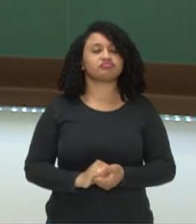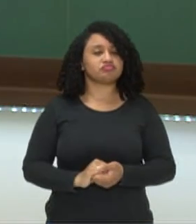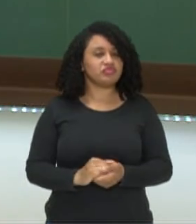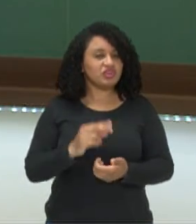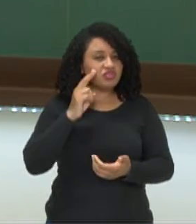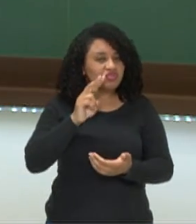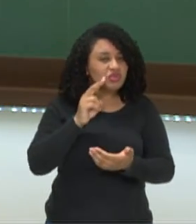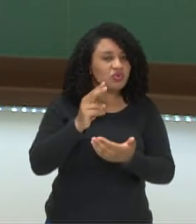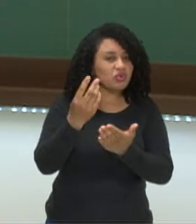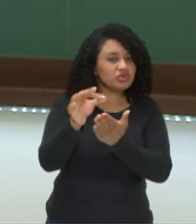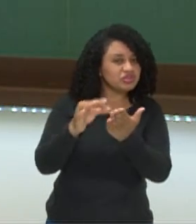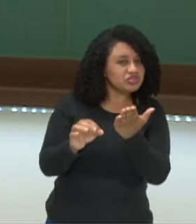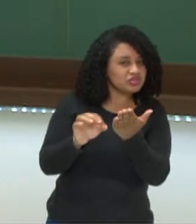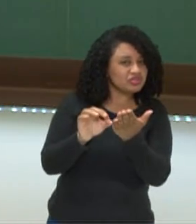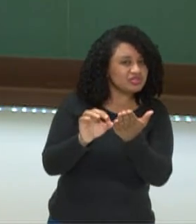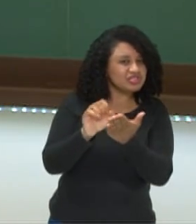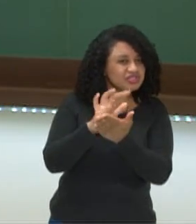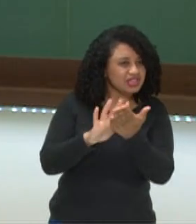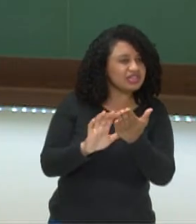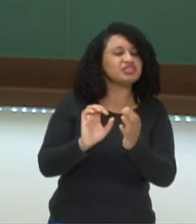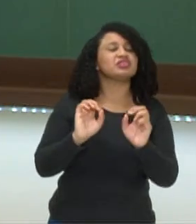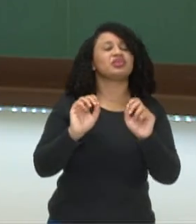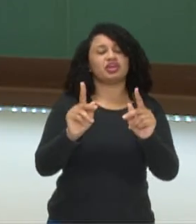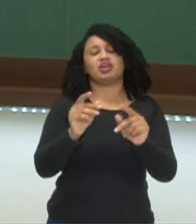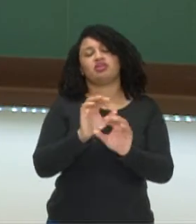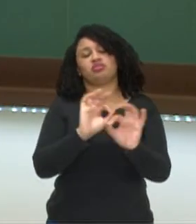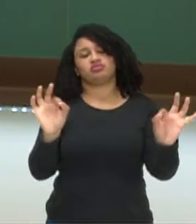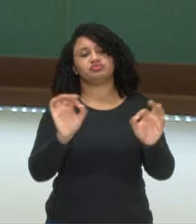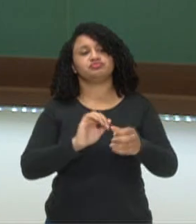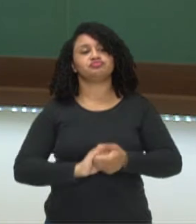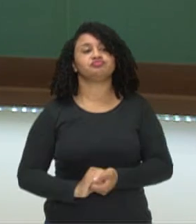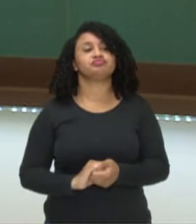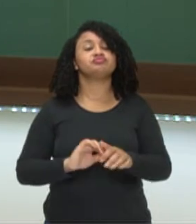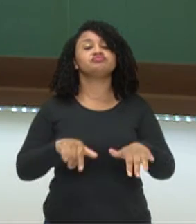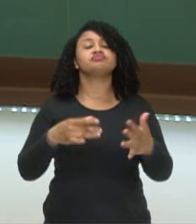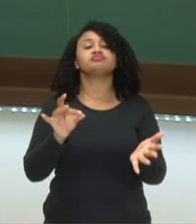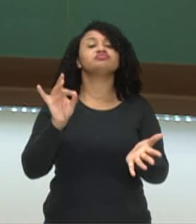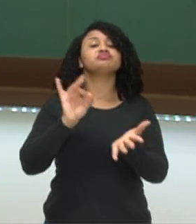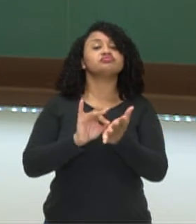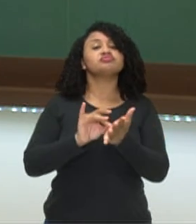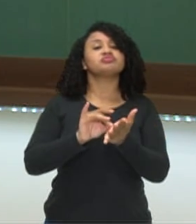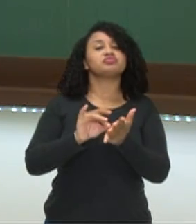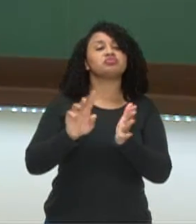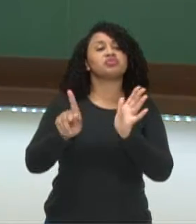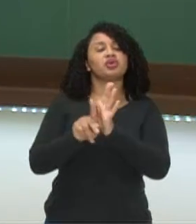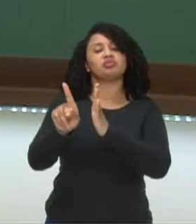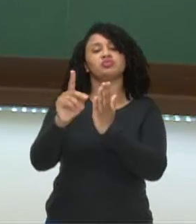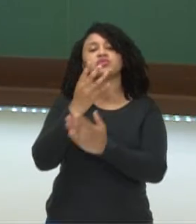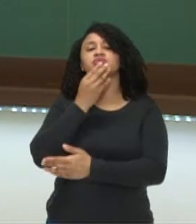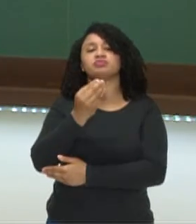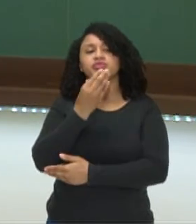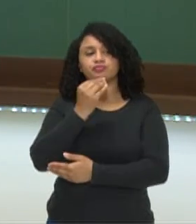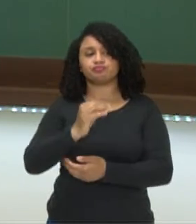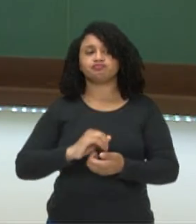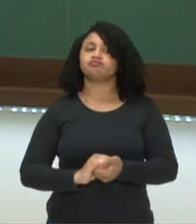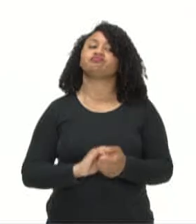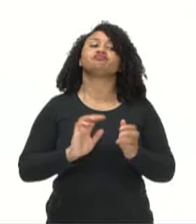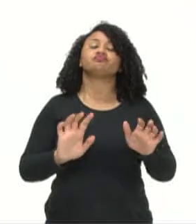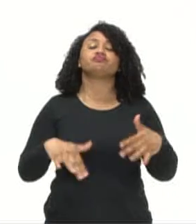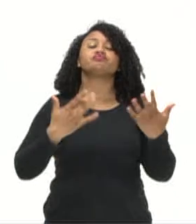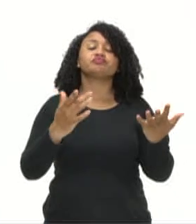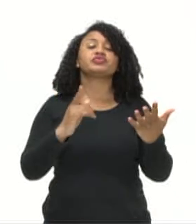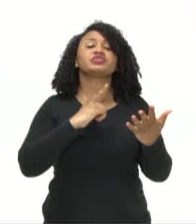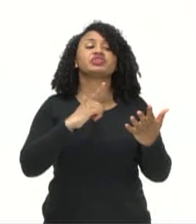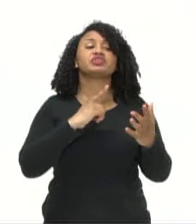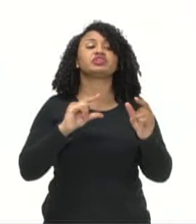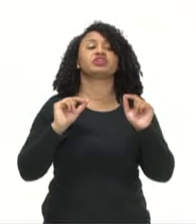Conferiu direitinho? Pescou? Beleza. O realismo machadiano. Então, o realismo machadiano, ele